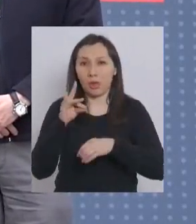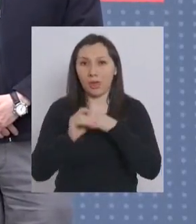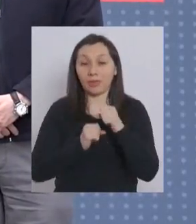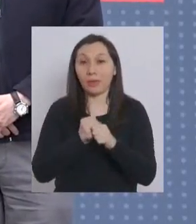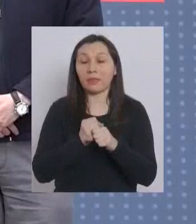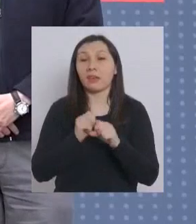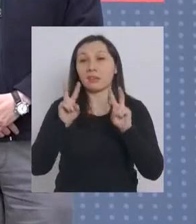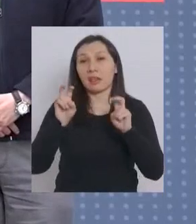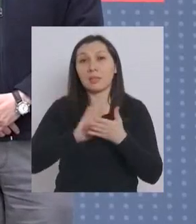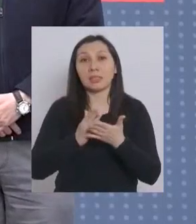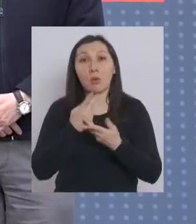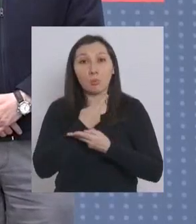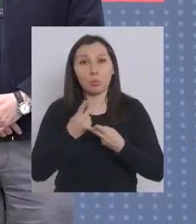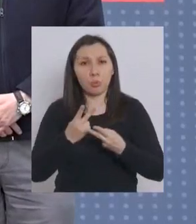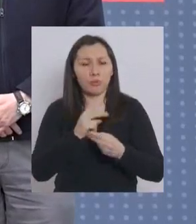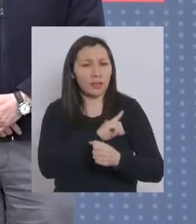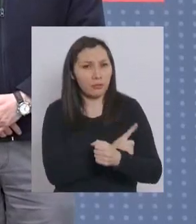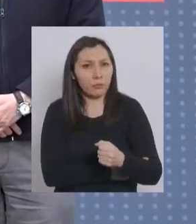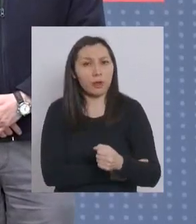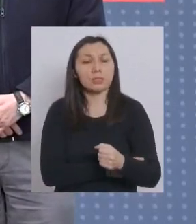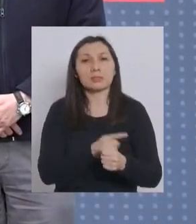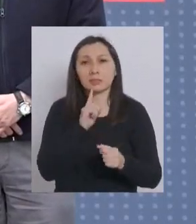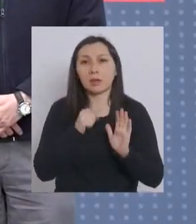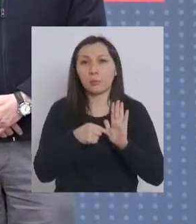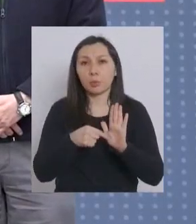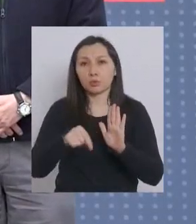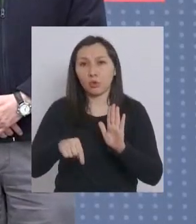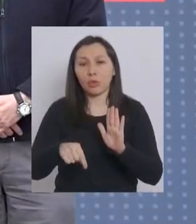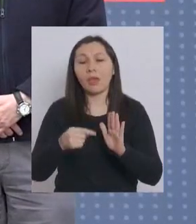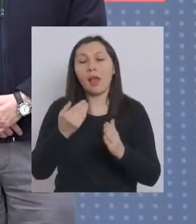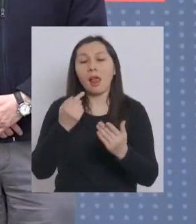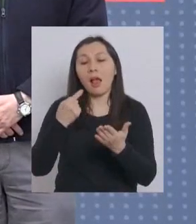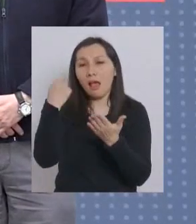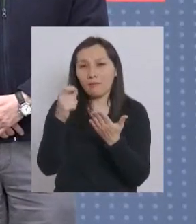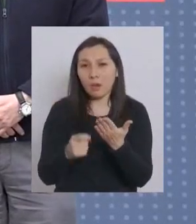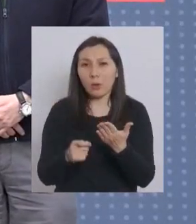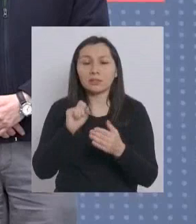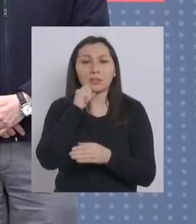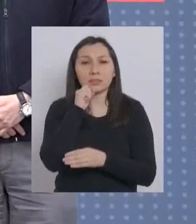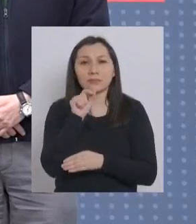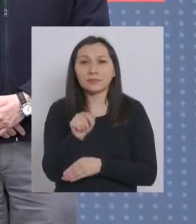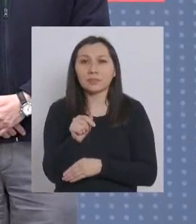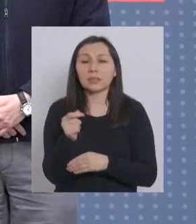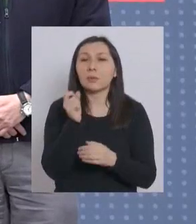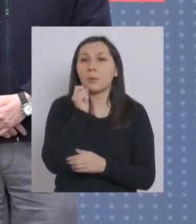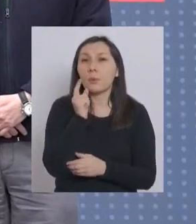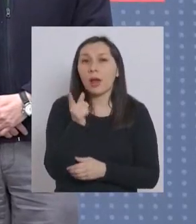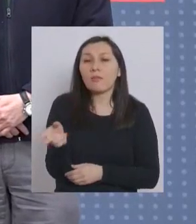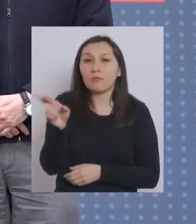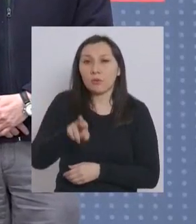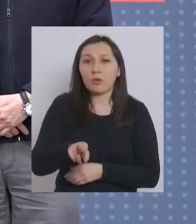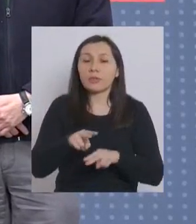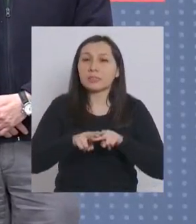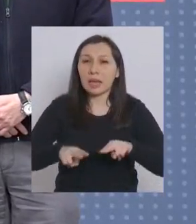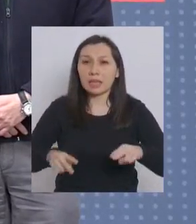especialistas do Instituto deram sinal verde para aplicação da vacina para maiores de 6 anos com a Corona vac após